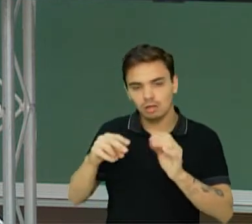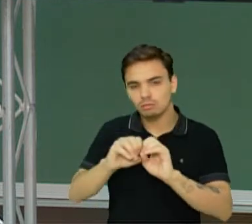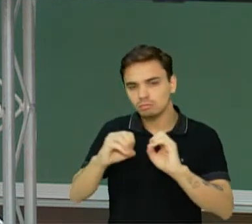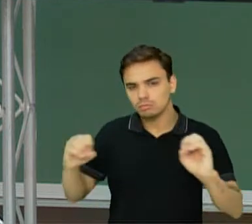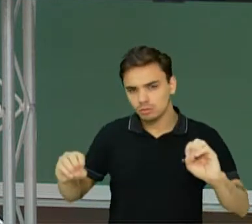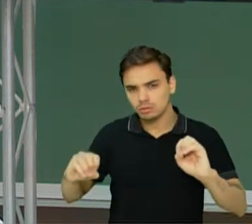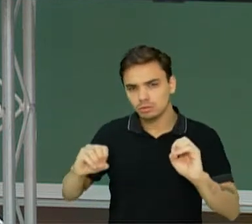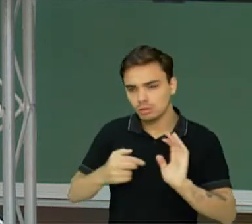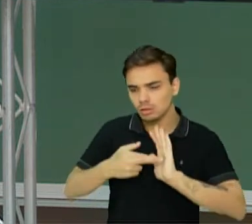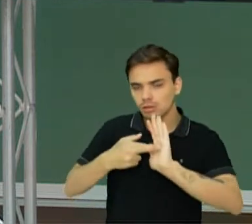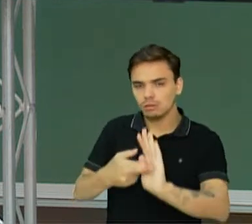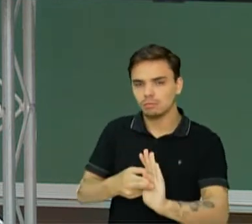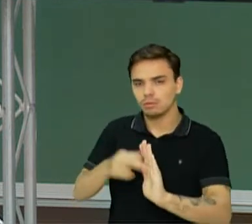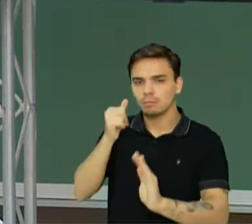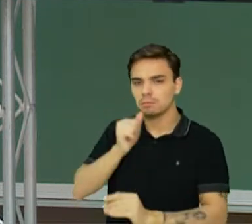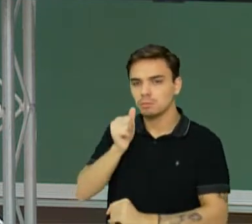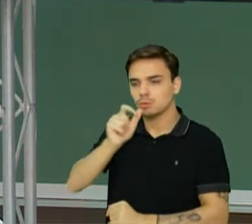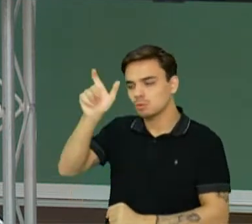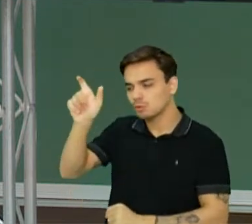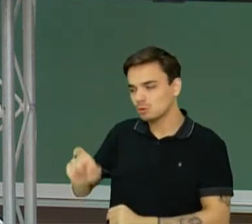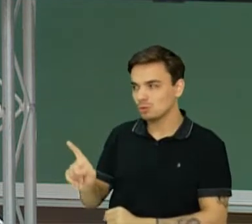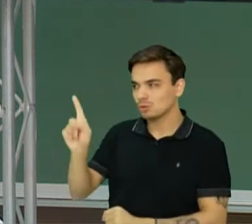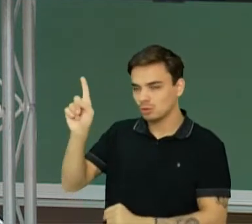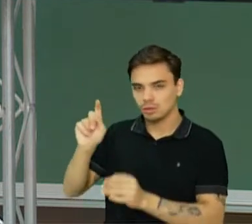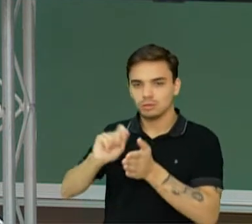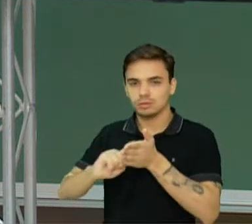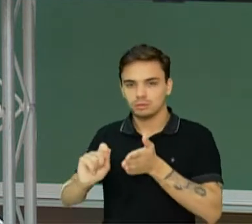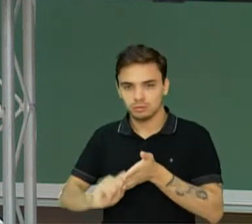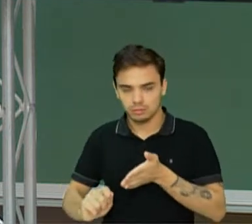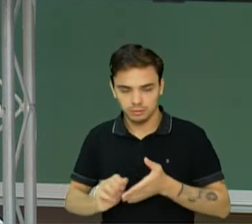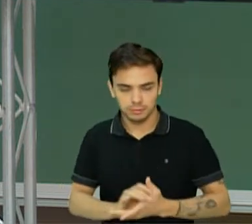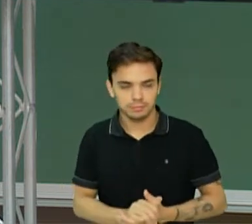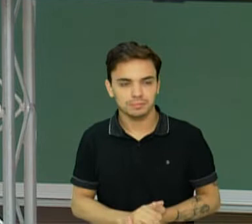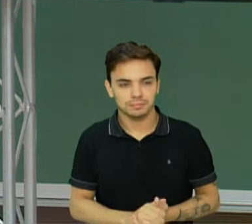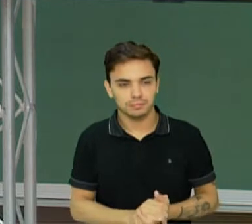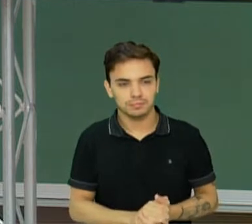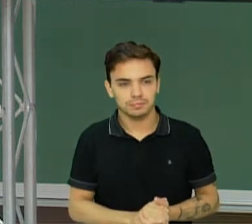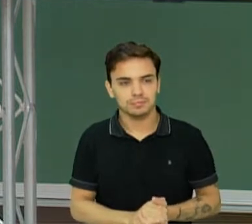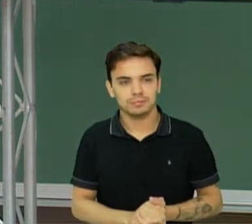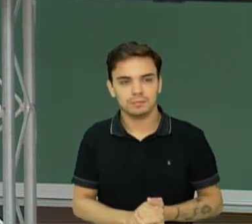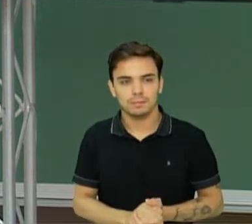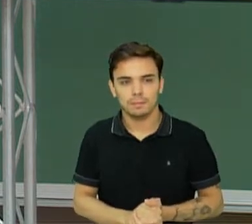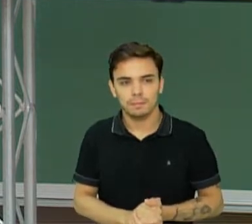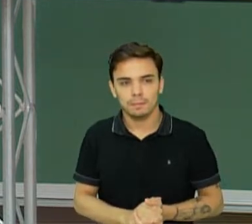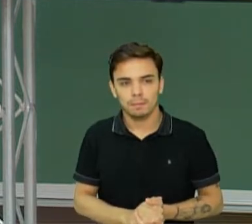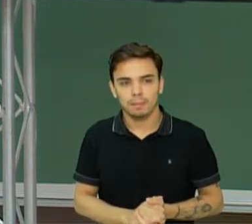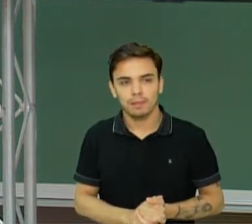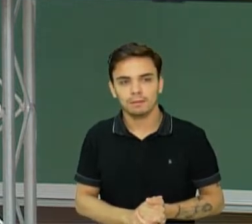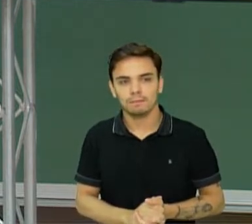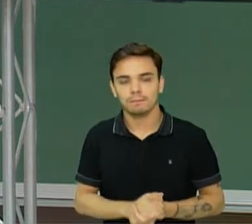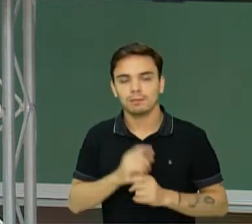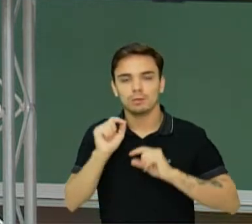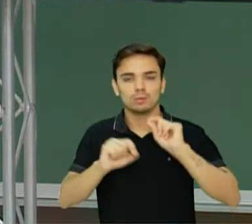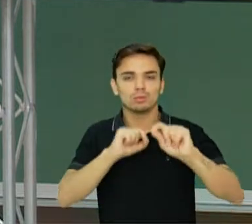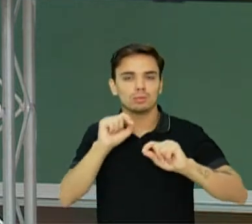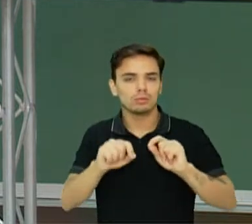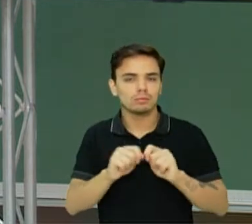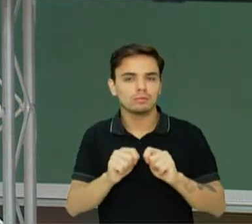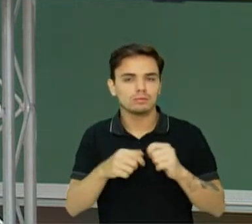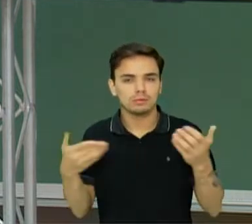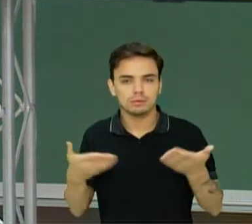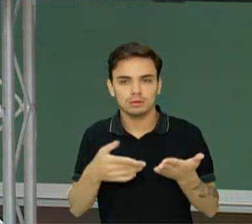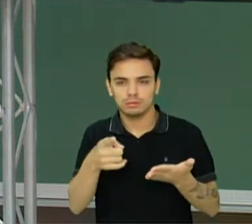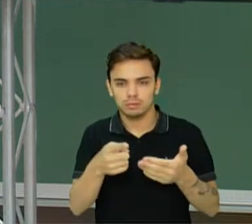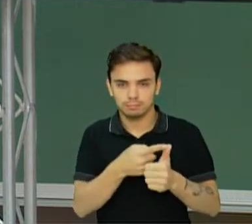a Charlotte Bronte, nesse caso aqui, está se referindo a uma pessoa, ok? Então, o que é que nós iremos fazer, pessoal? Para que vocês